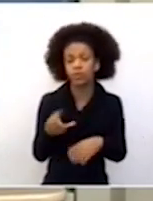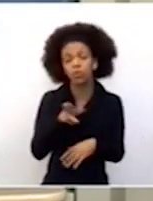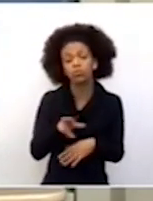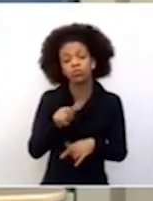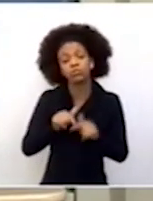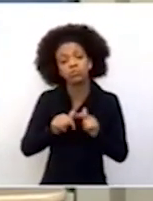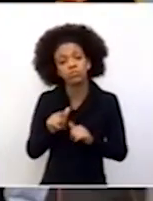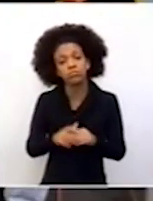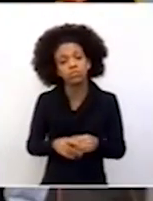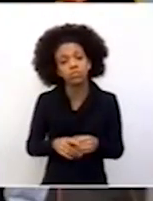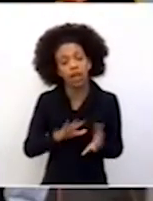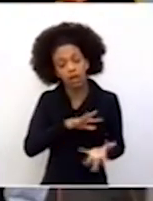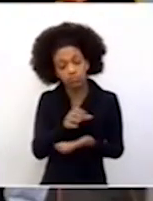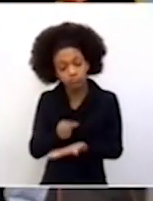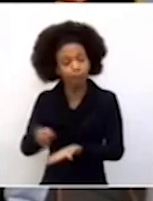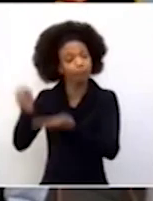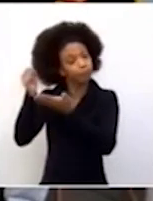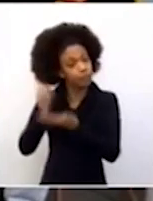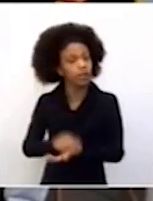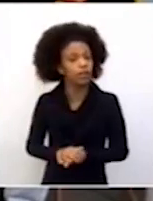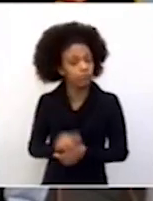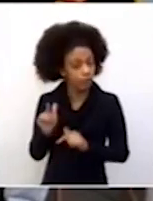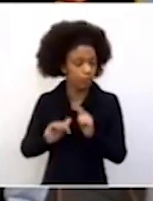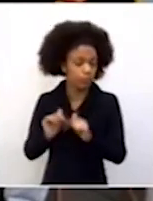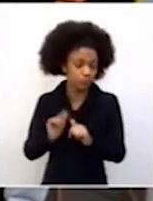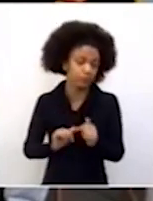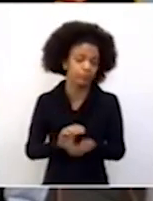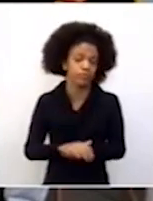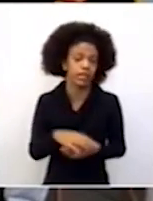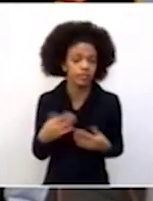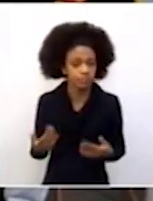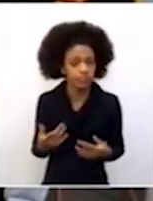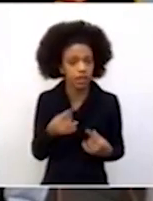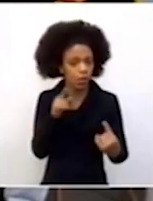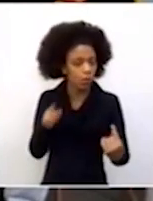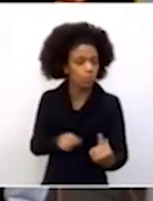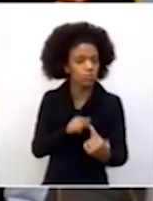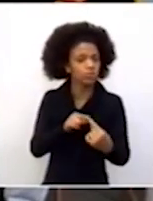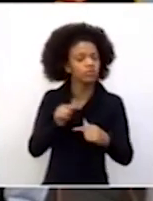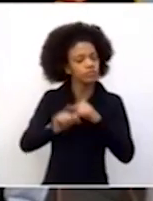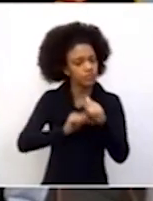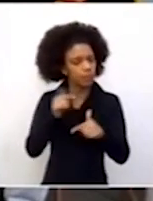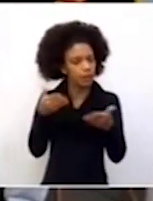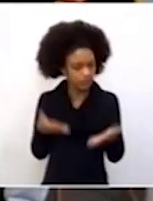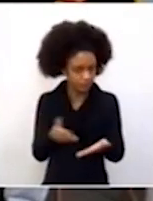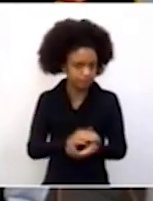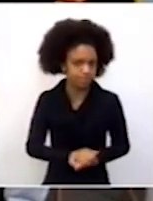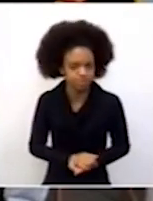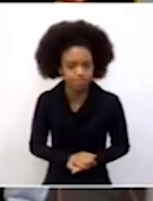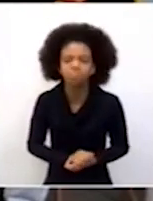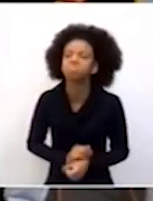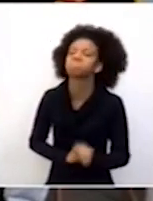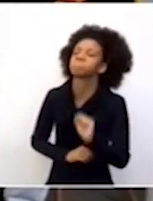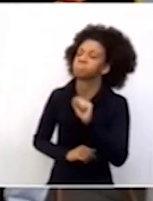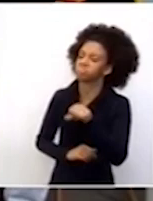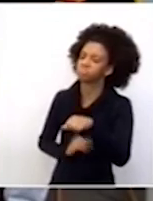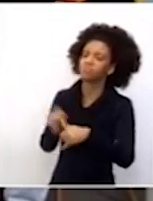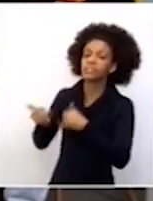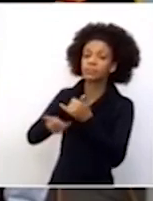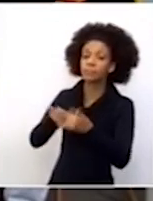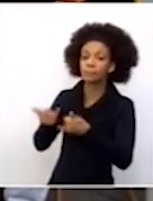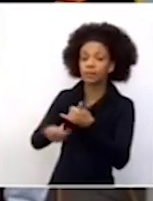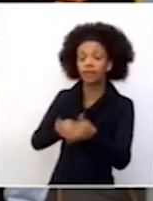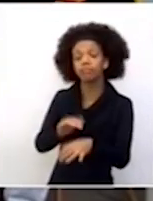materiais recicláveis, né, professora Denise? Então é esse sentido que nós estamos trabalhando nesse ATPC. Sim, e brincadeiras,